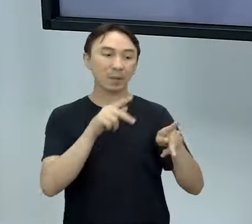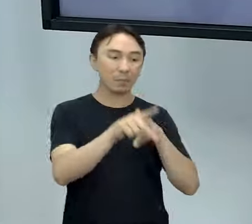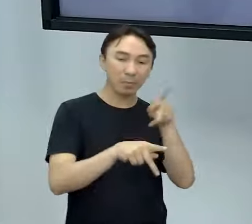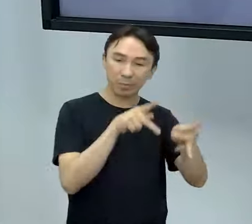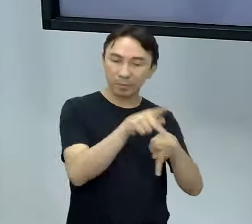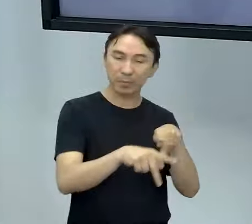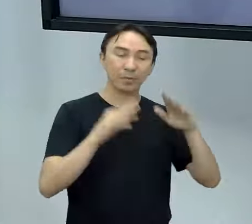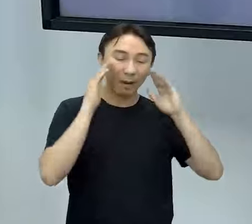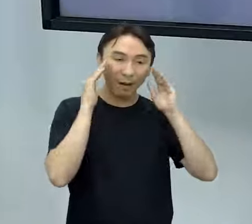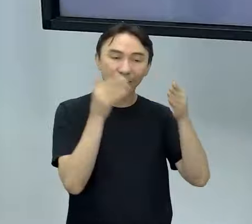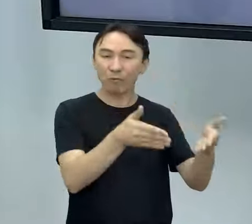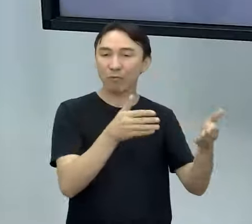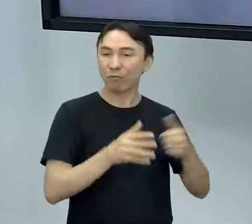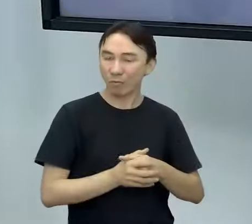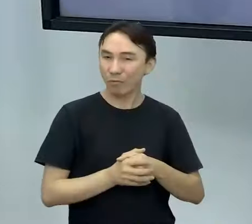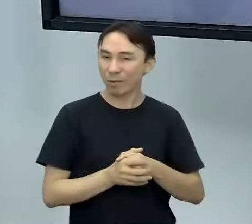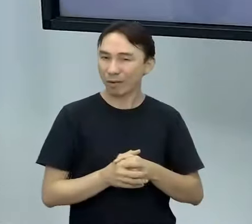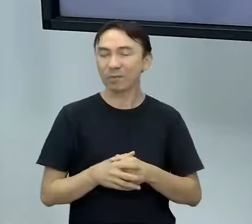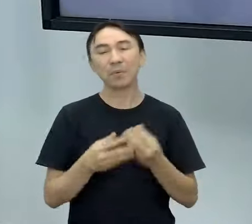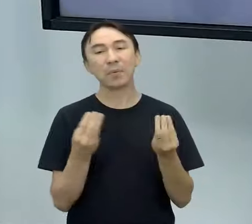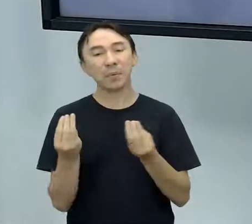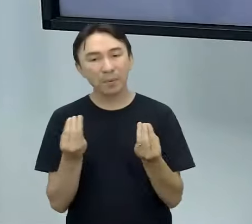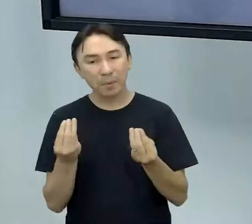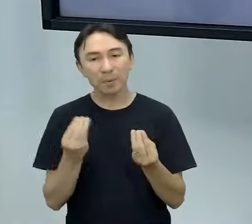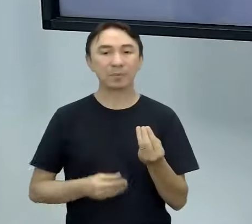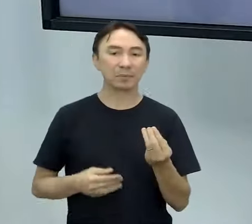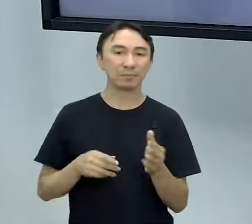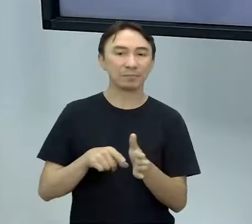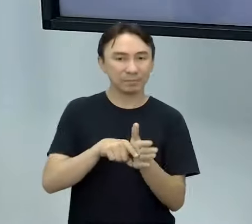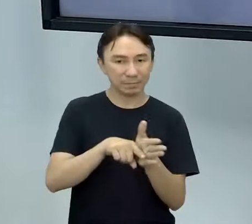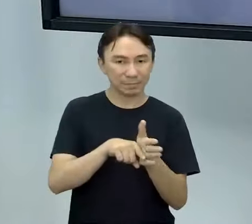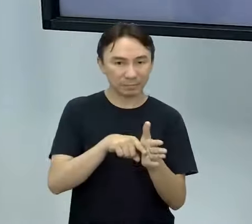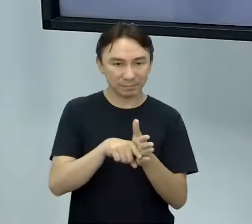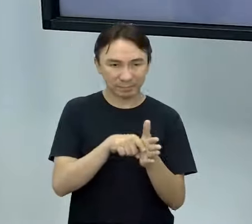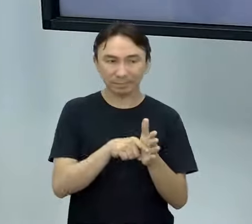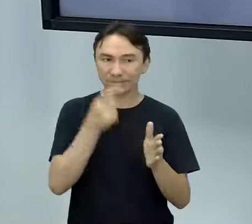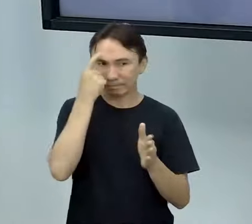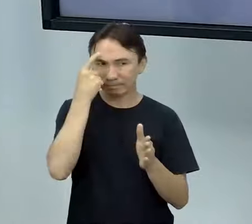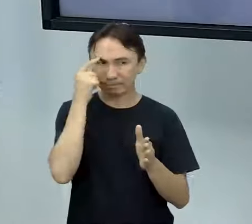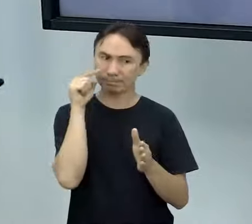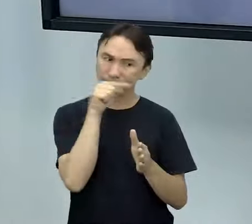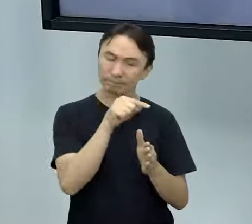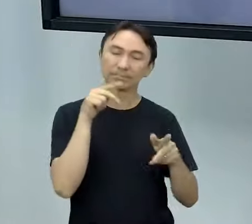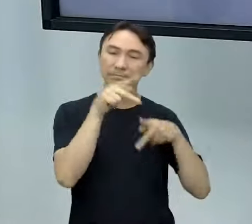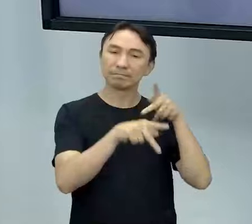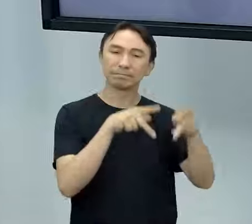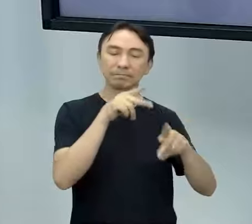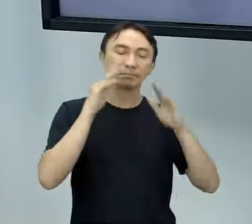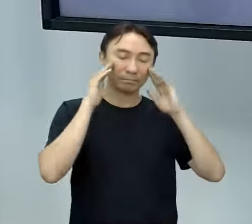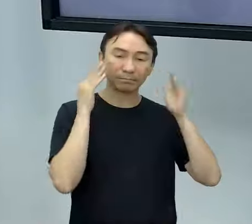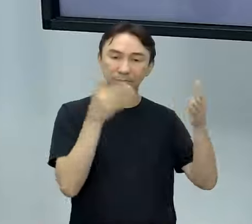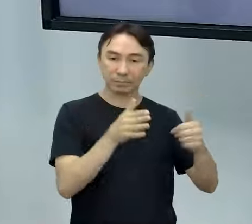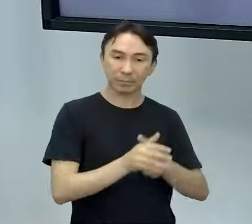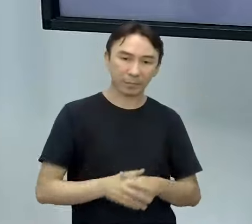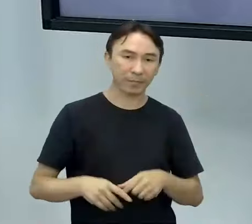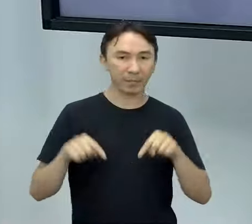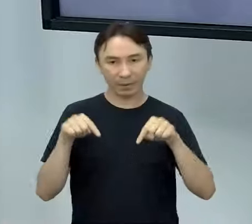desse público-alvo, de como fazer essa pesquisa pensando no público-alvo, tá bom? Para acompanhar nossa aula é importante